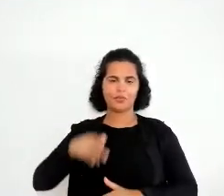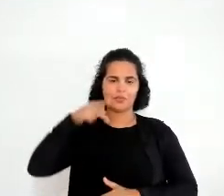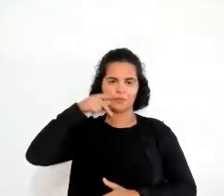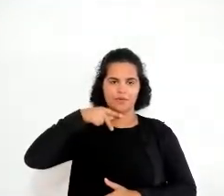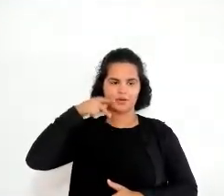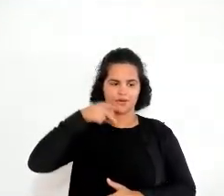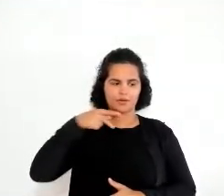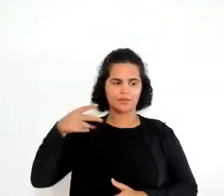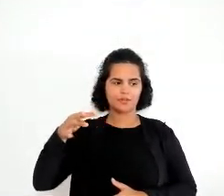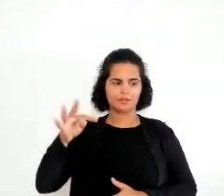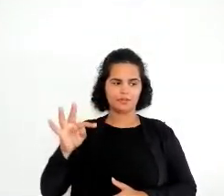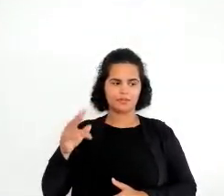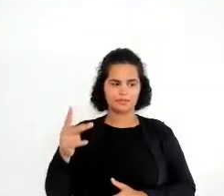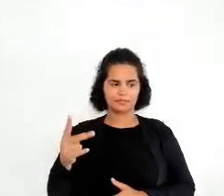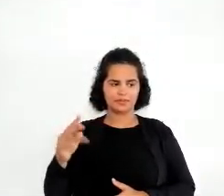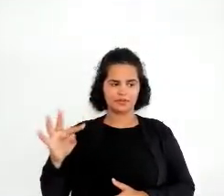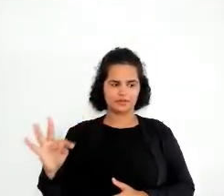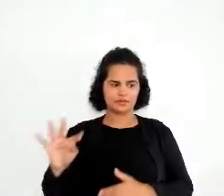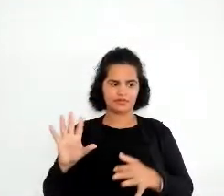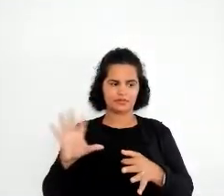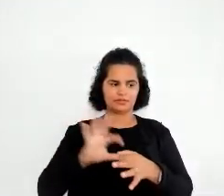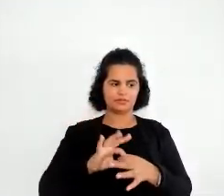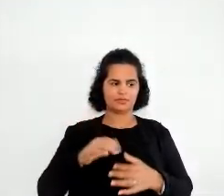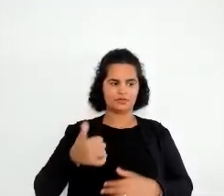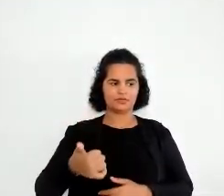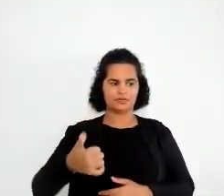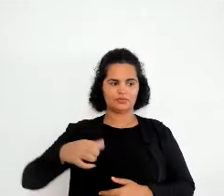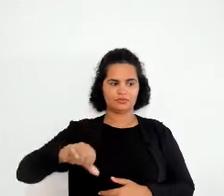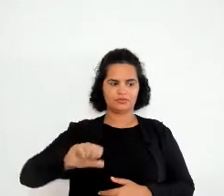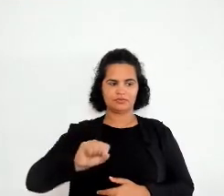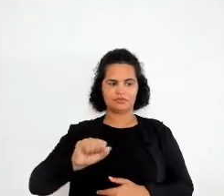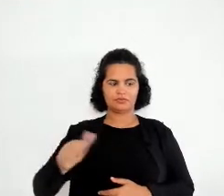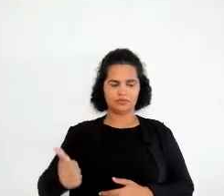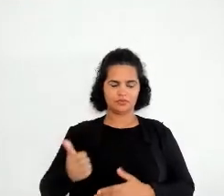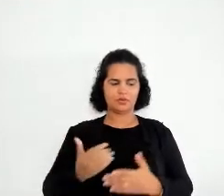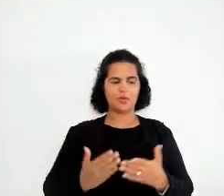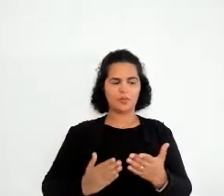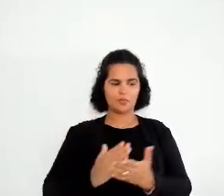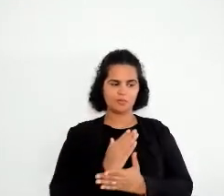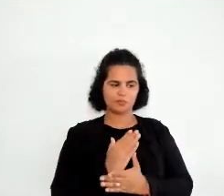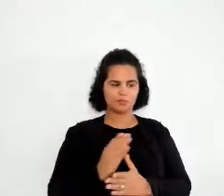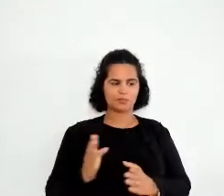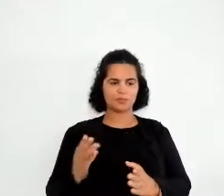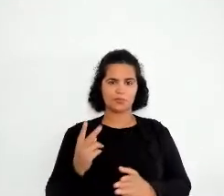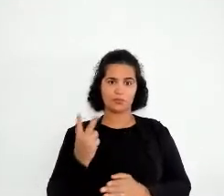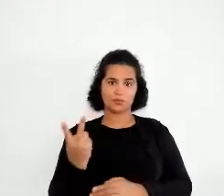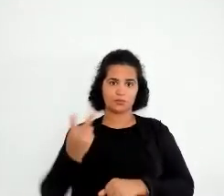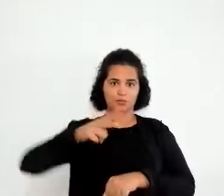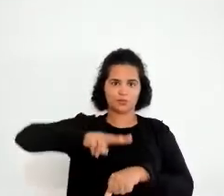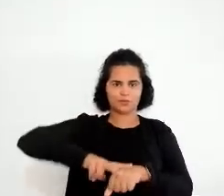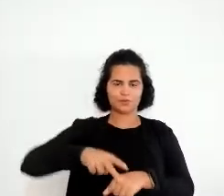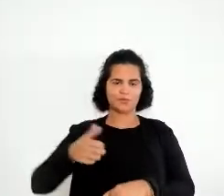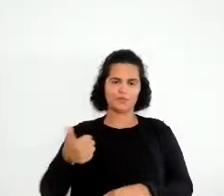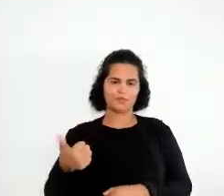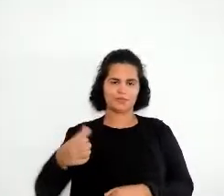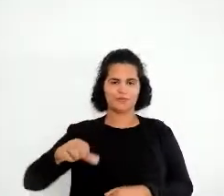desde 1981, elegeu-se deputada estadual por dois mandatos, em 1994